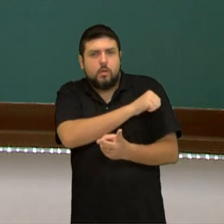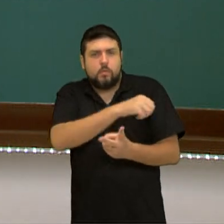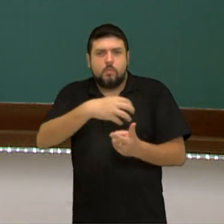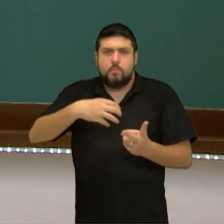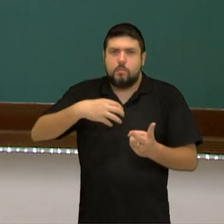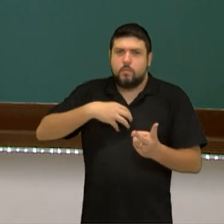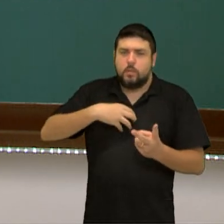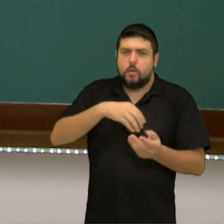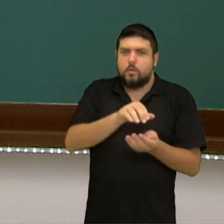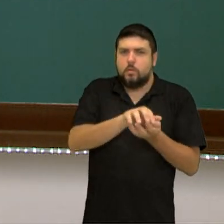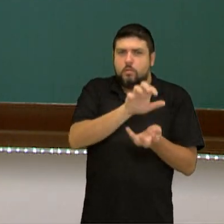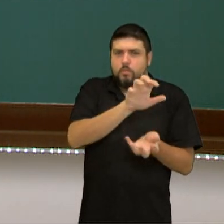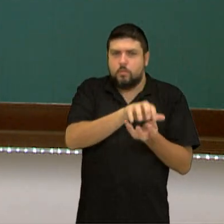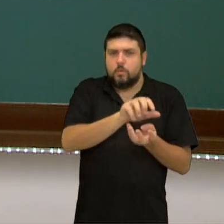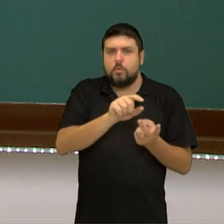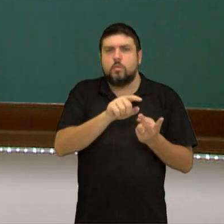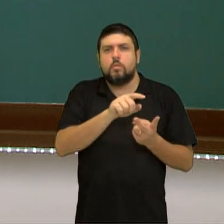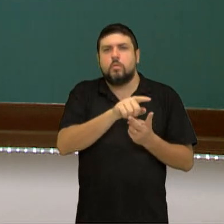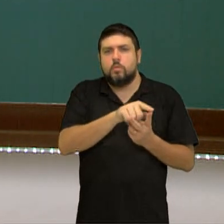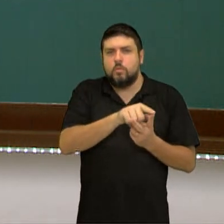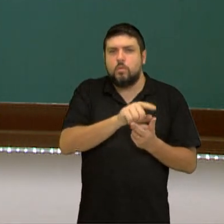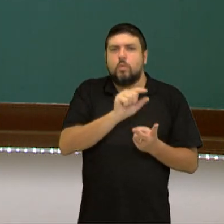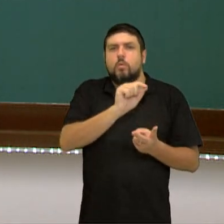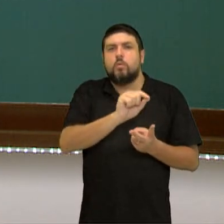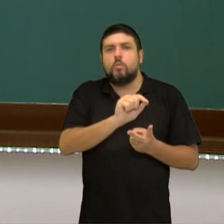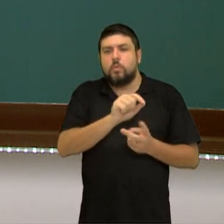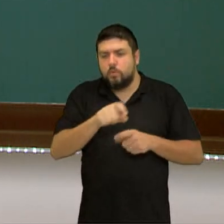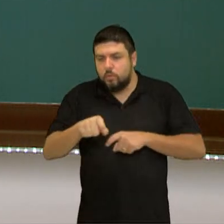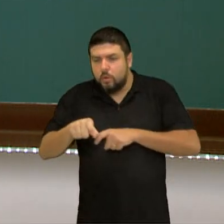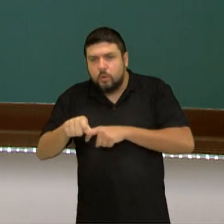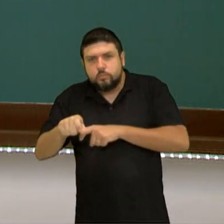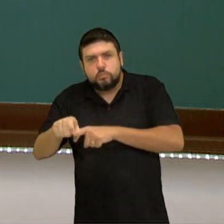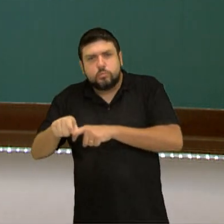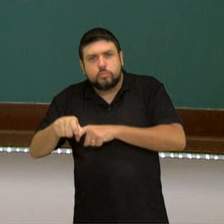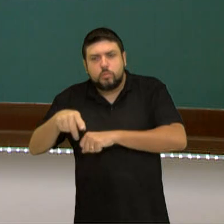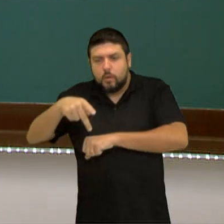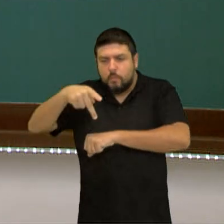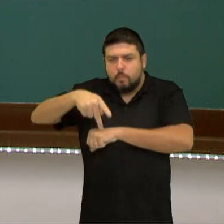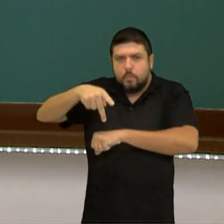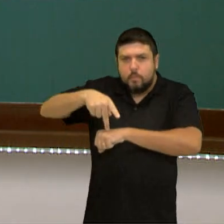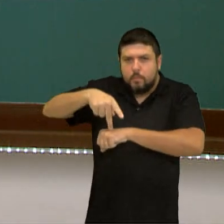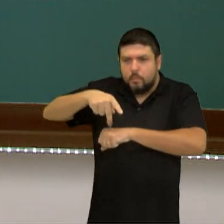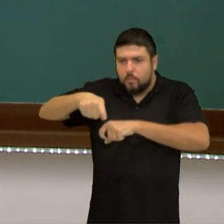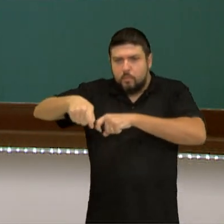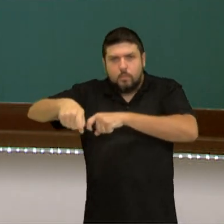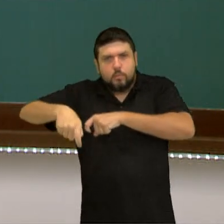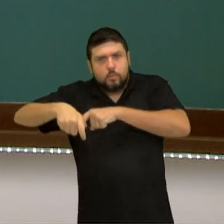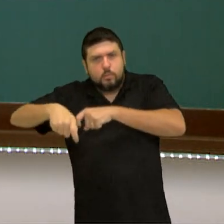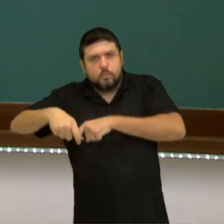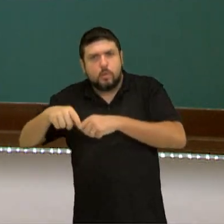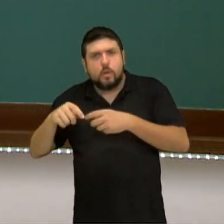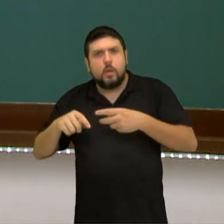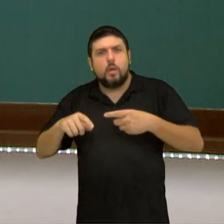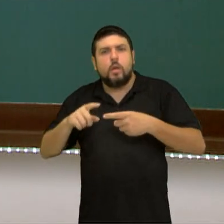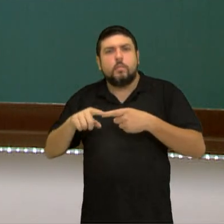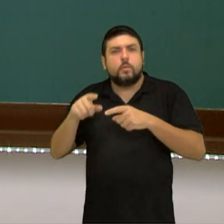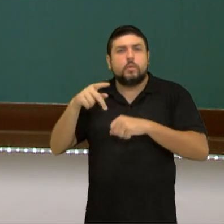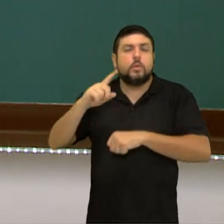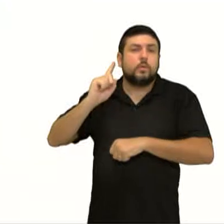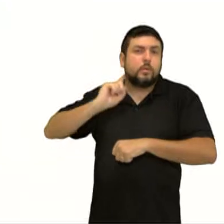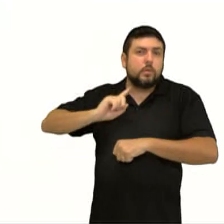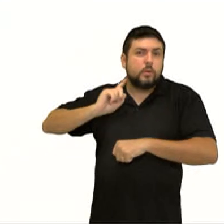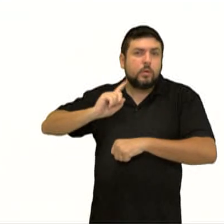enriquecidas pelo comércio do açúcar e pela mineração, principalmente o período da mineração de Minas Gerais, lá,